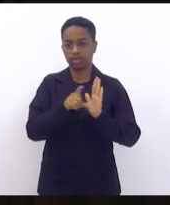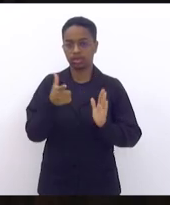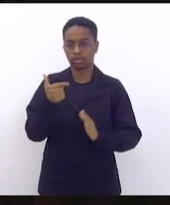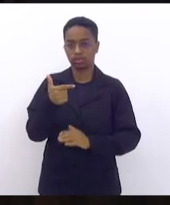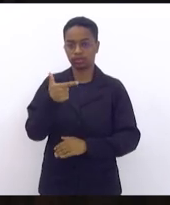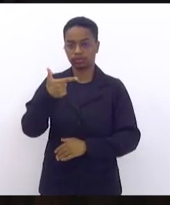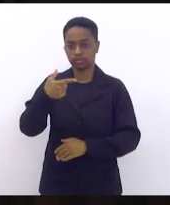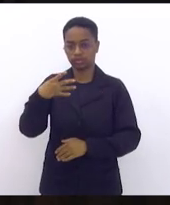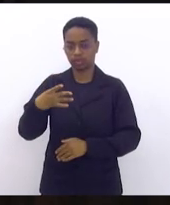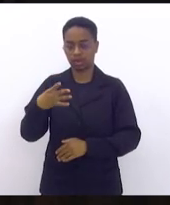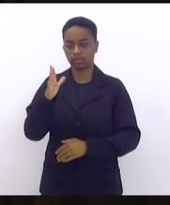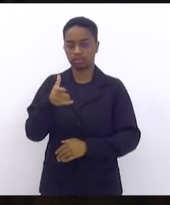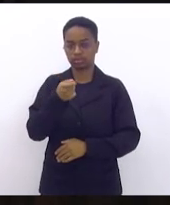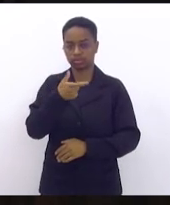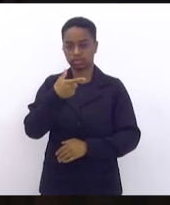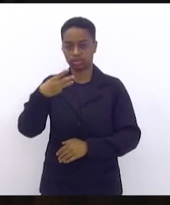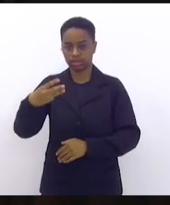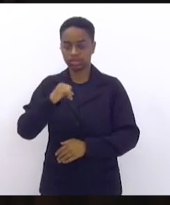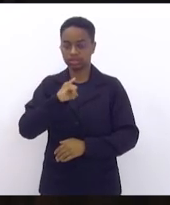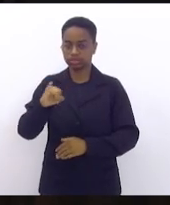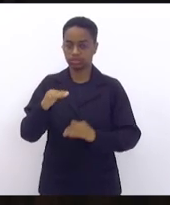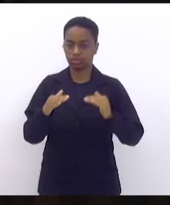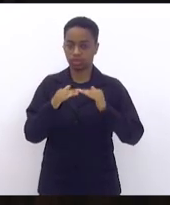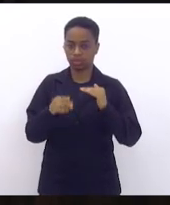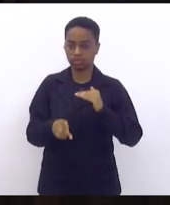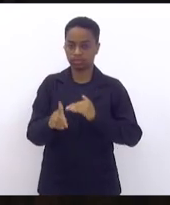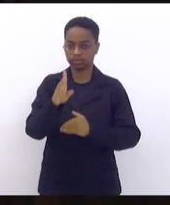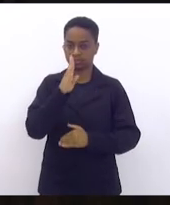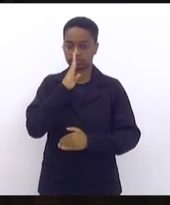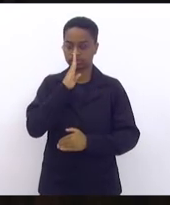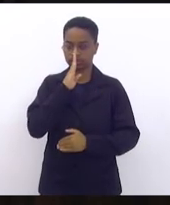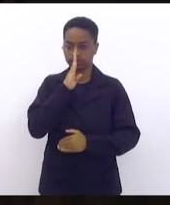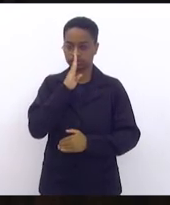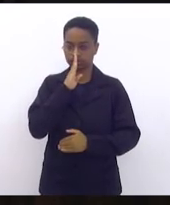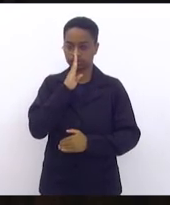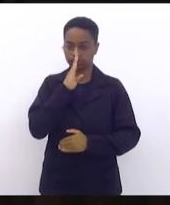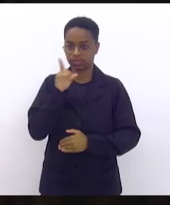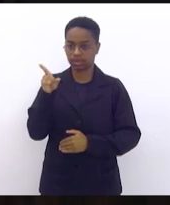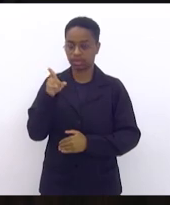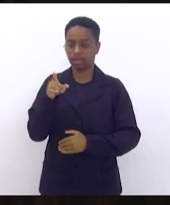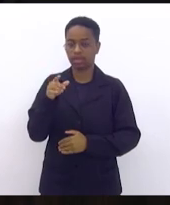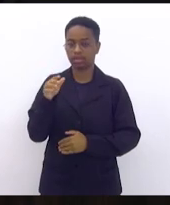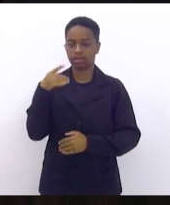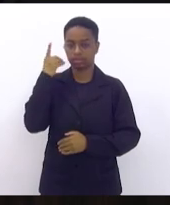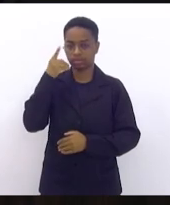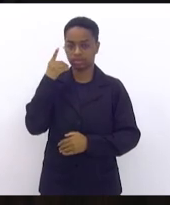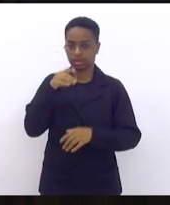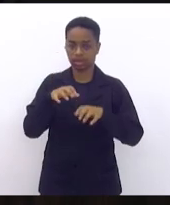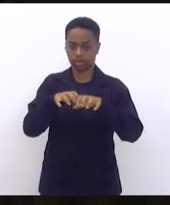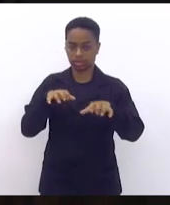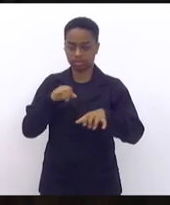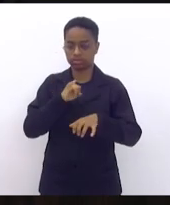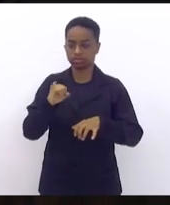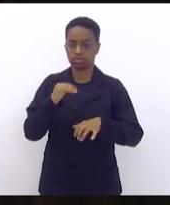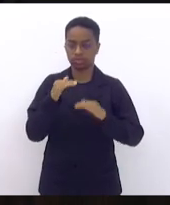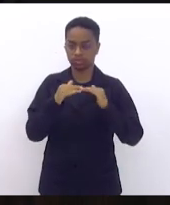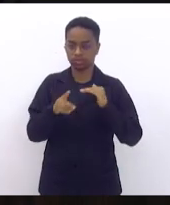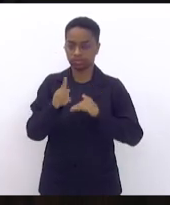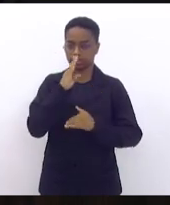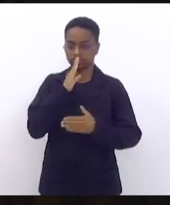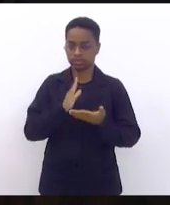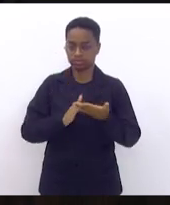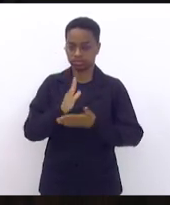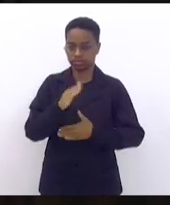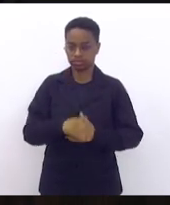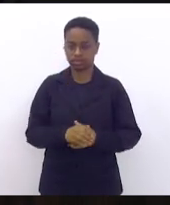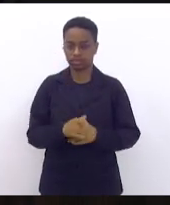1224-23, de autoria da deputada Franciane Mota, que está remota. Os senhores que aprovam, mas como estão,